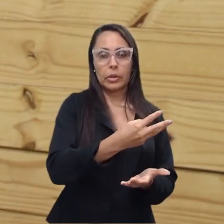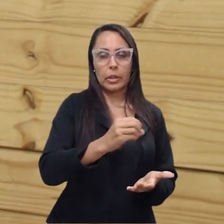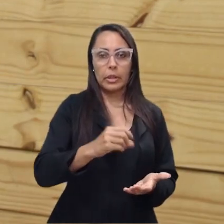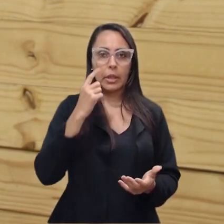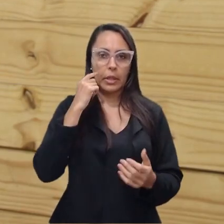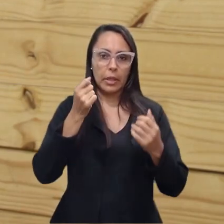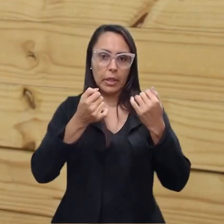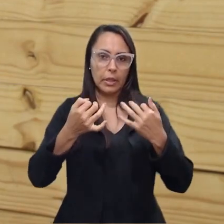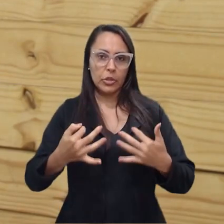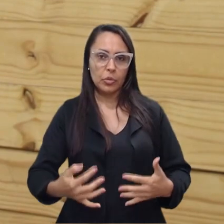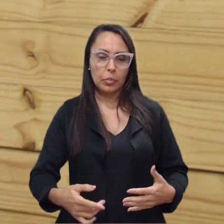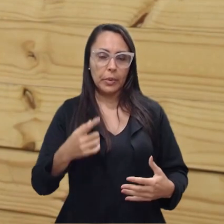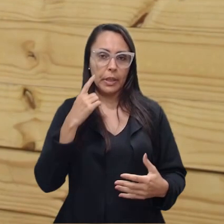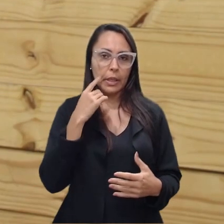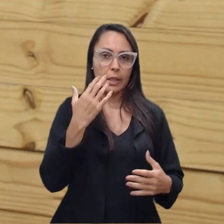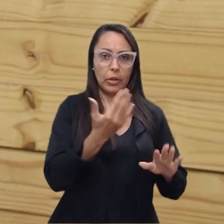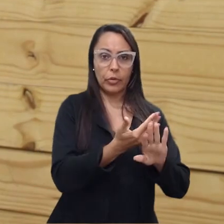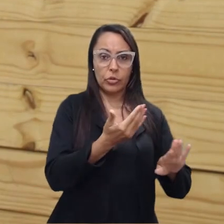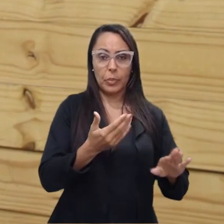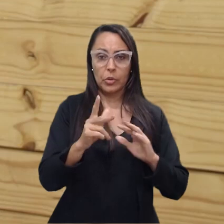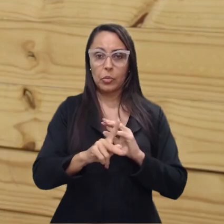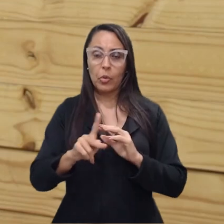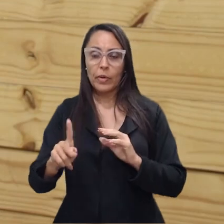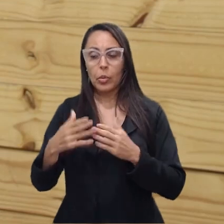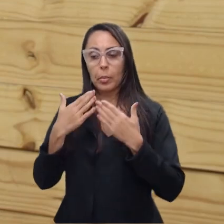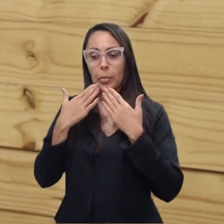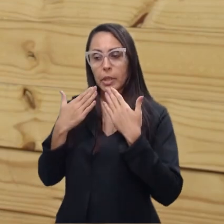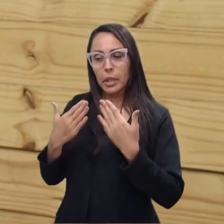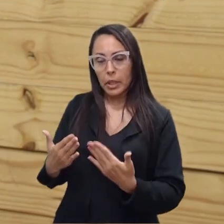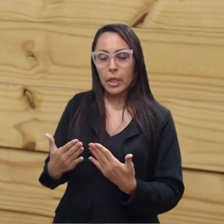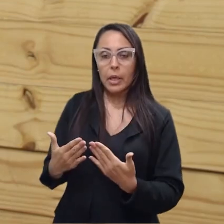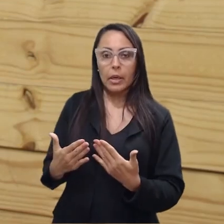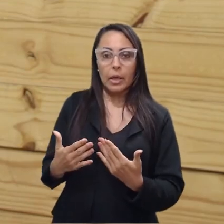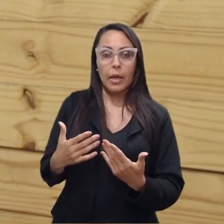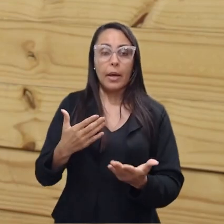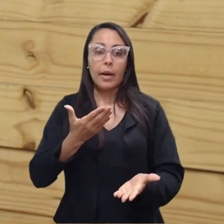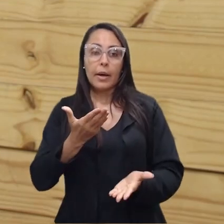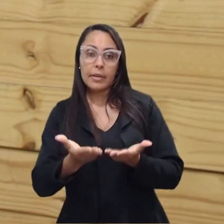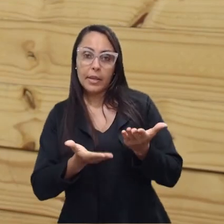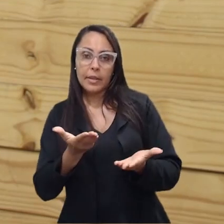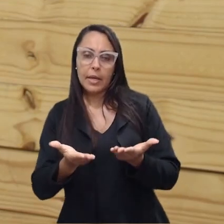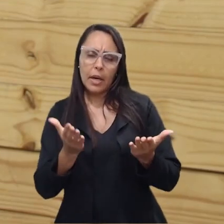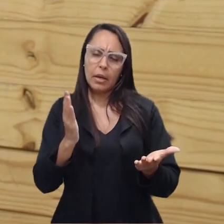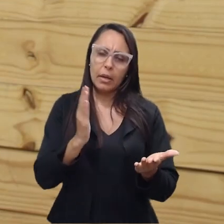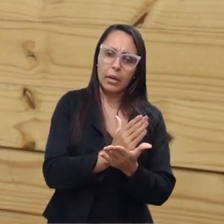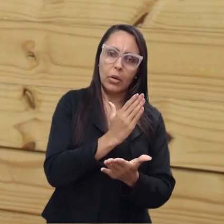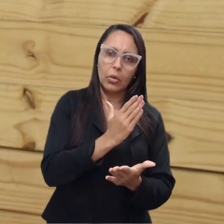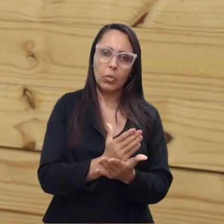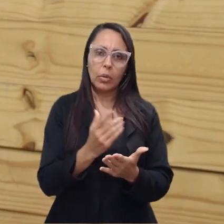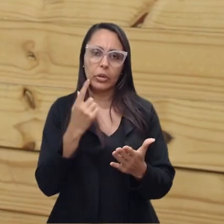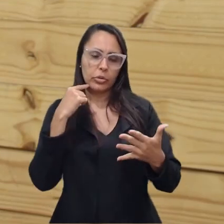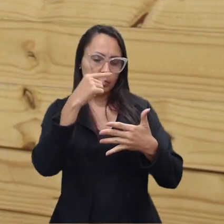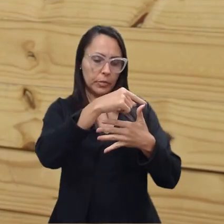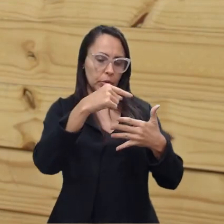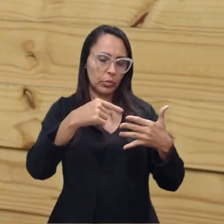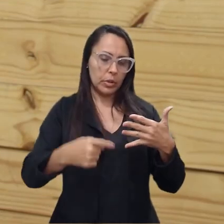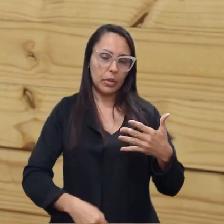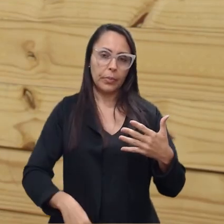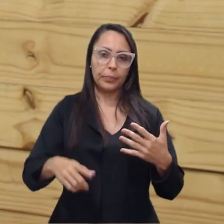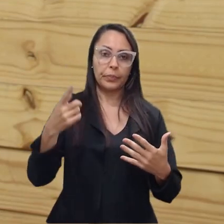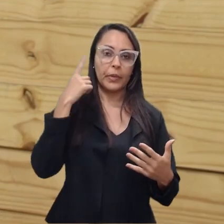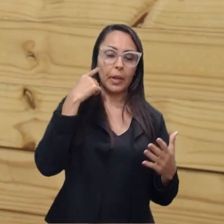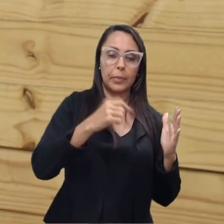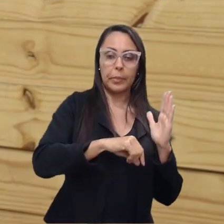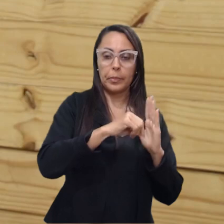ele fala que a remoção do professor a pedido, ela atenderá a algumas situações. A